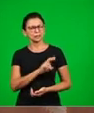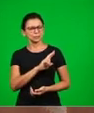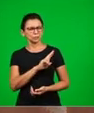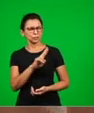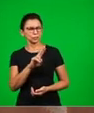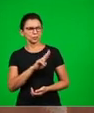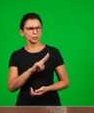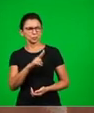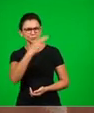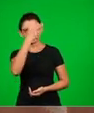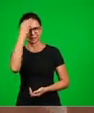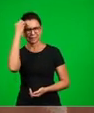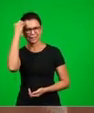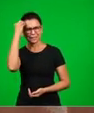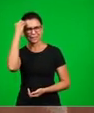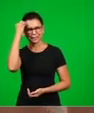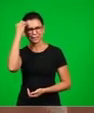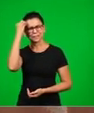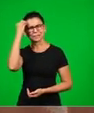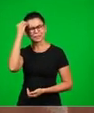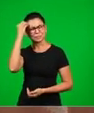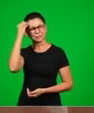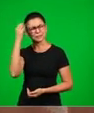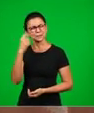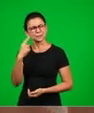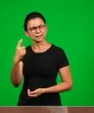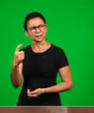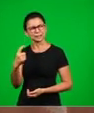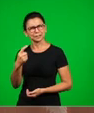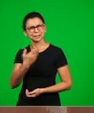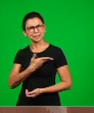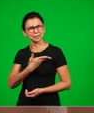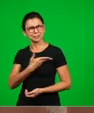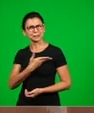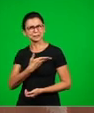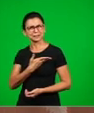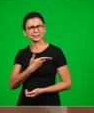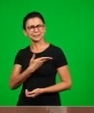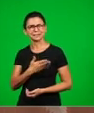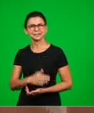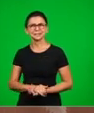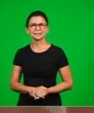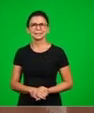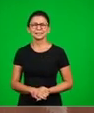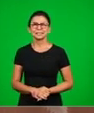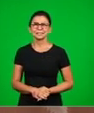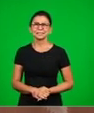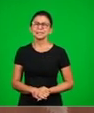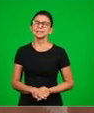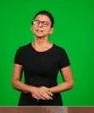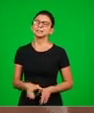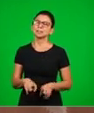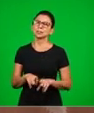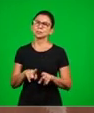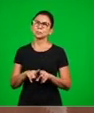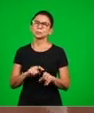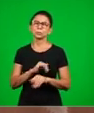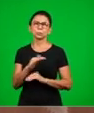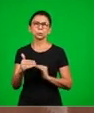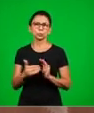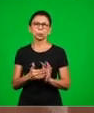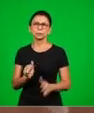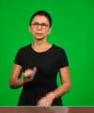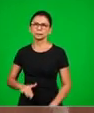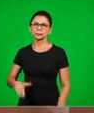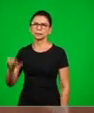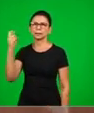me recordo, eu sei que elas são muito interessantes, minhas amigas também. Não só eles, mas todas aquelas crianças e